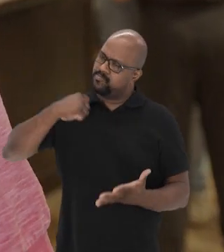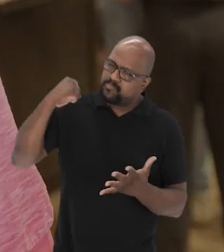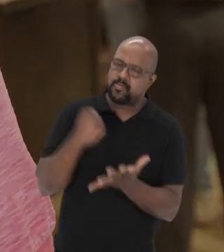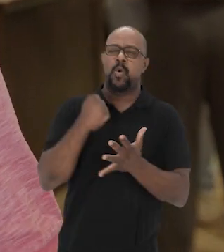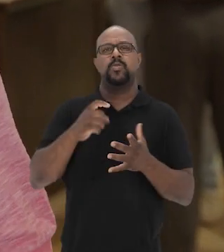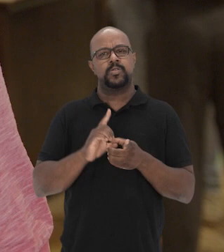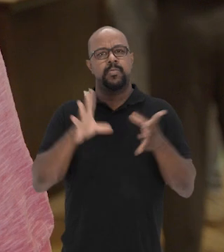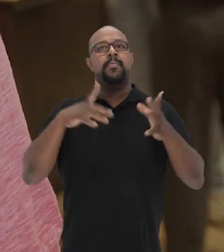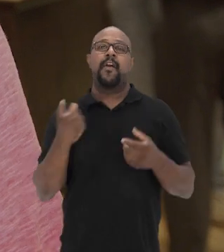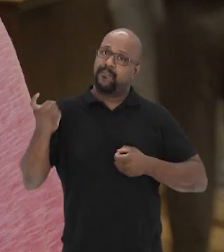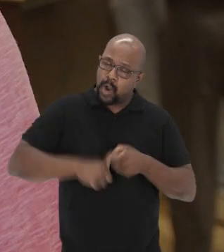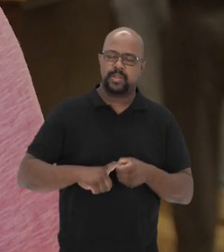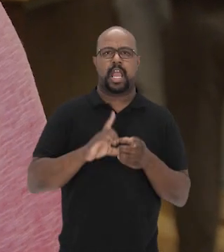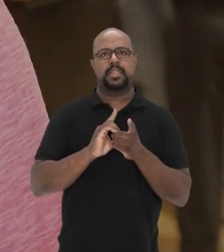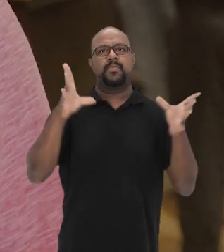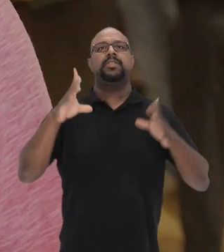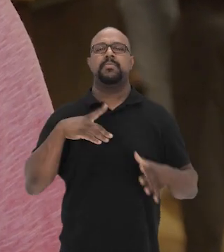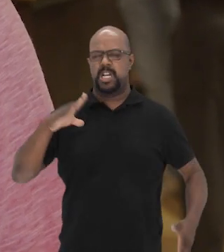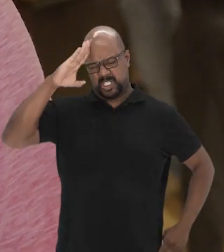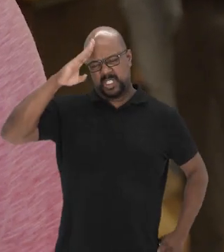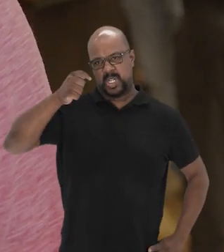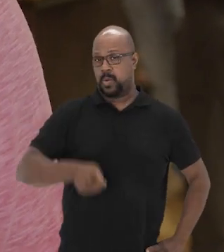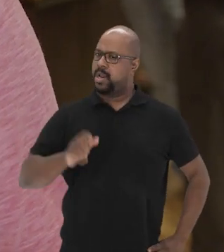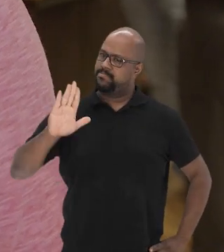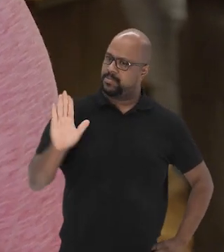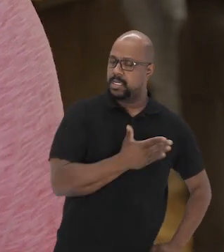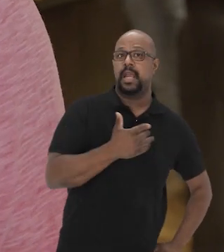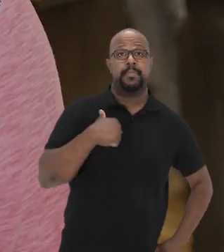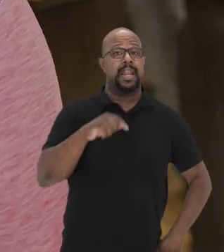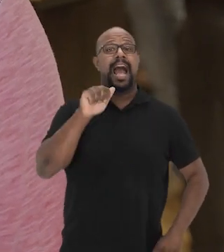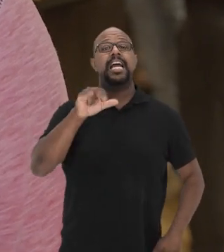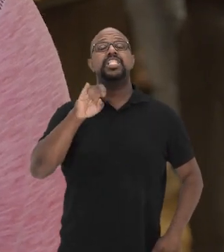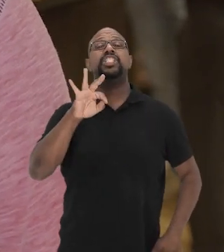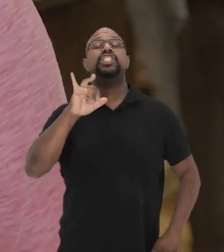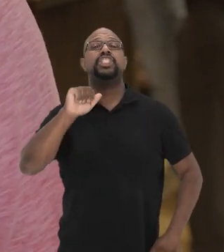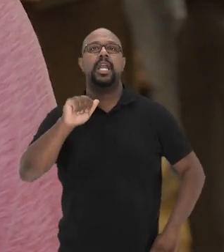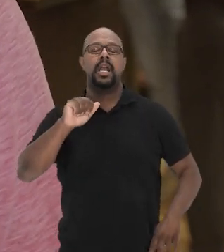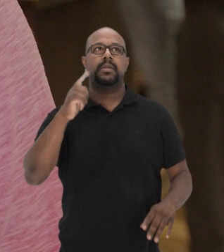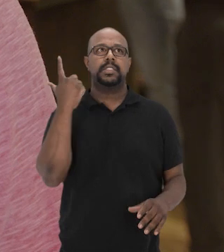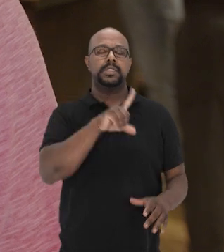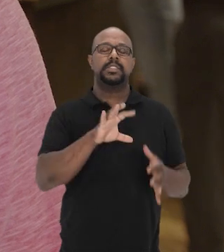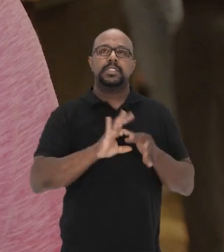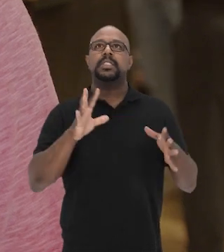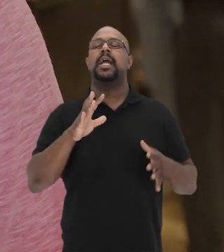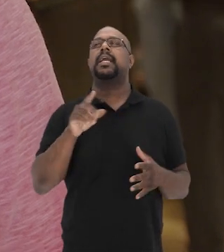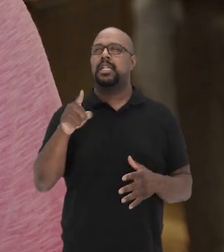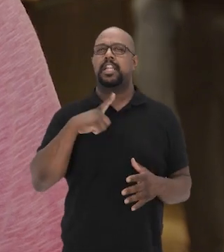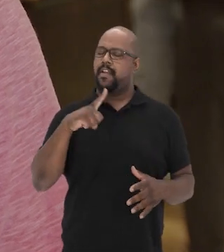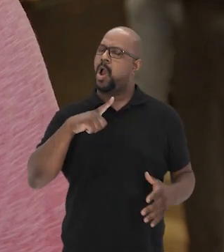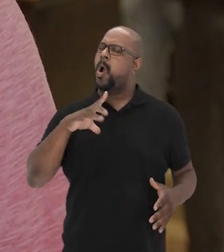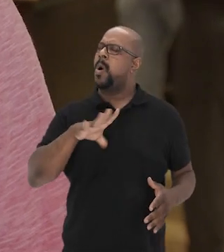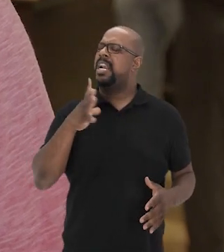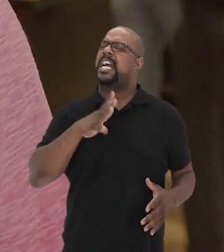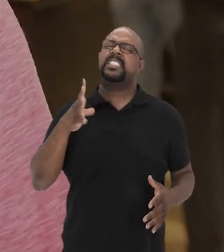ditadura militar pela redemocratização do país né na luta pela Anistia né que ele teve uma